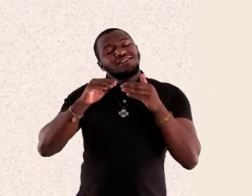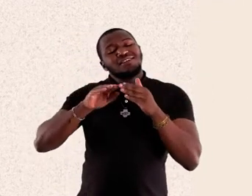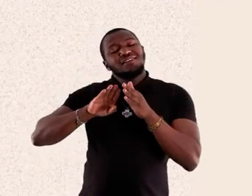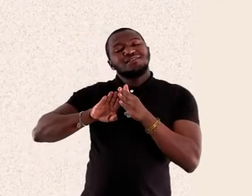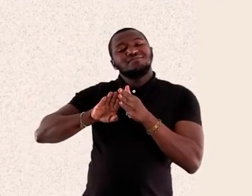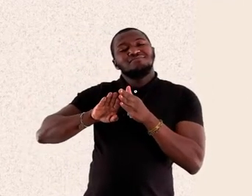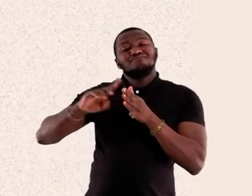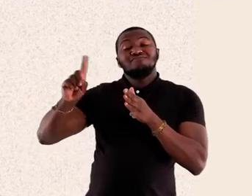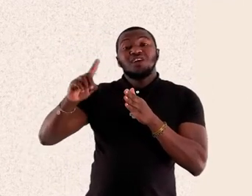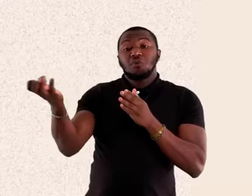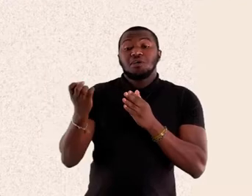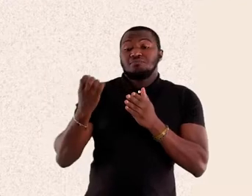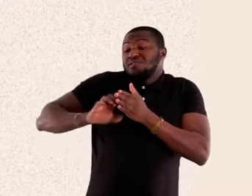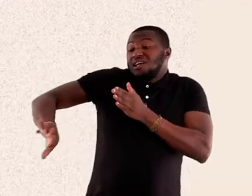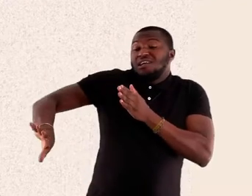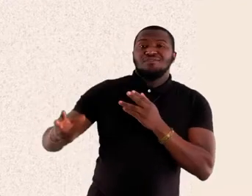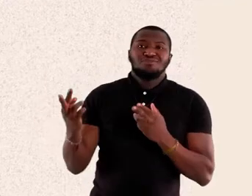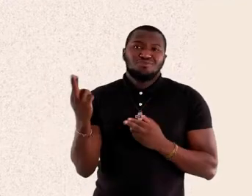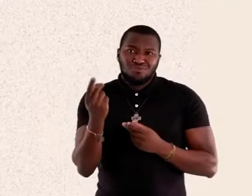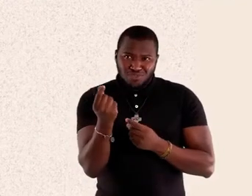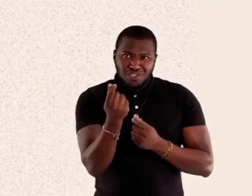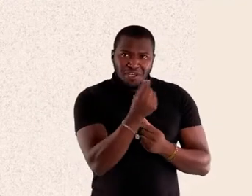desse dinheiro